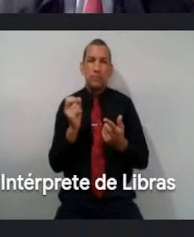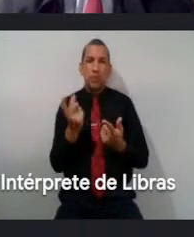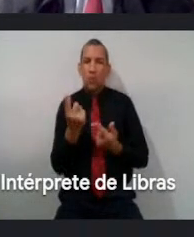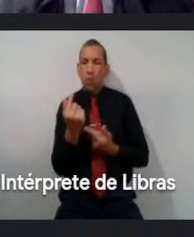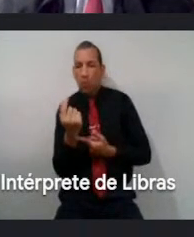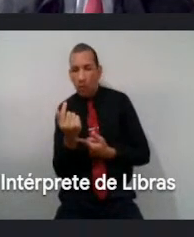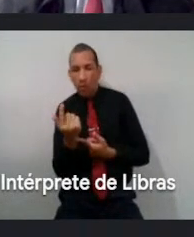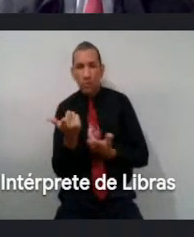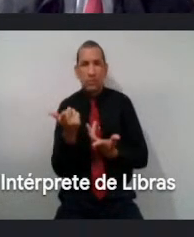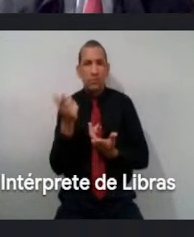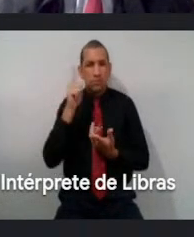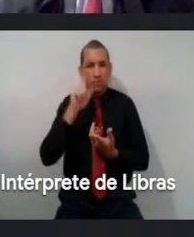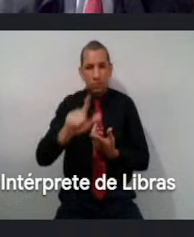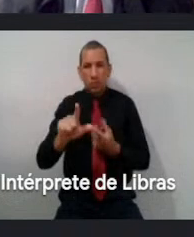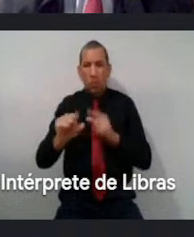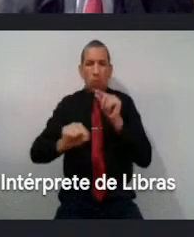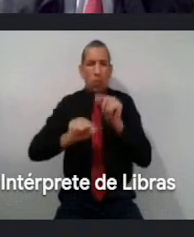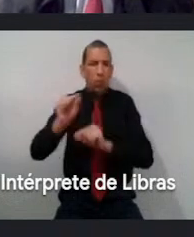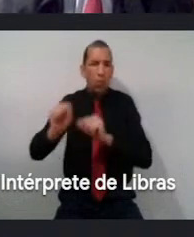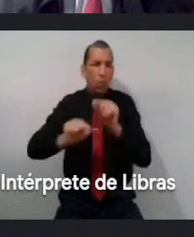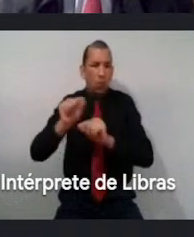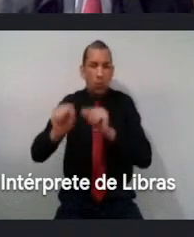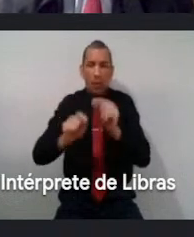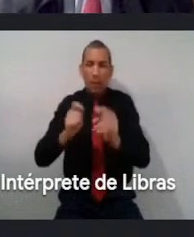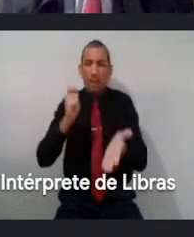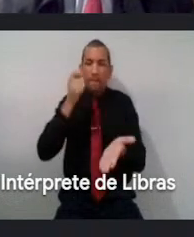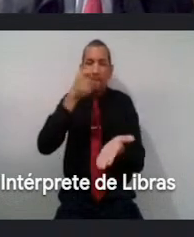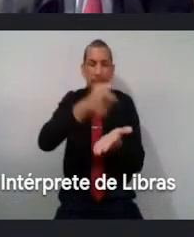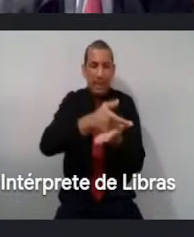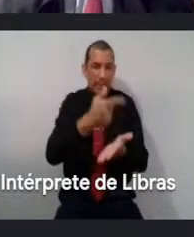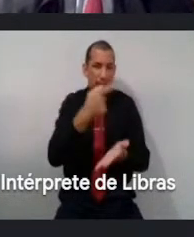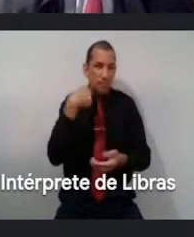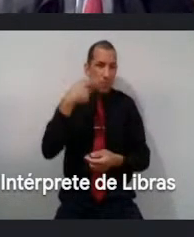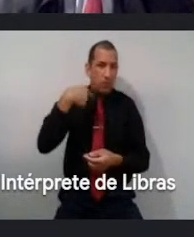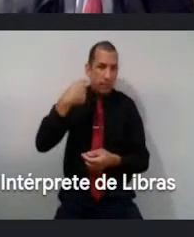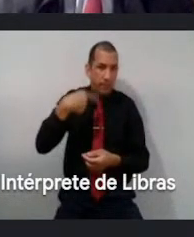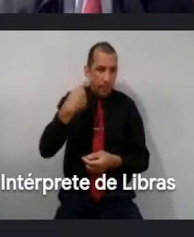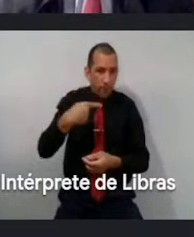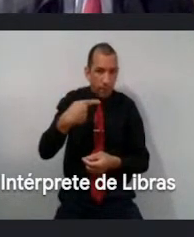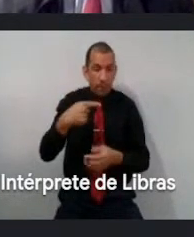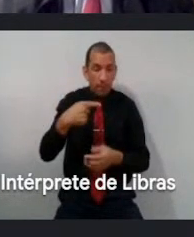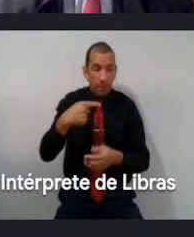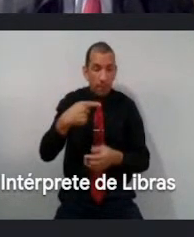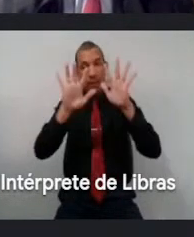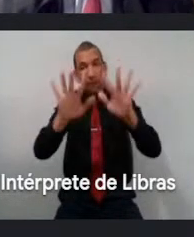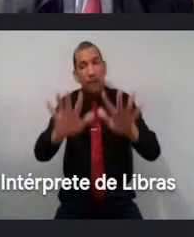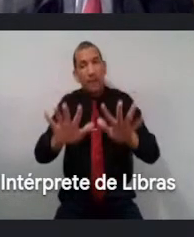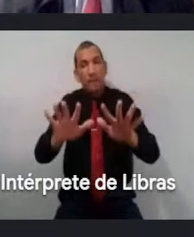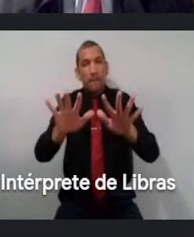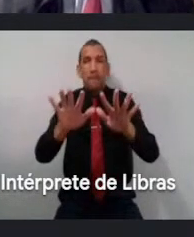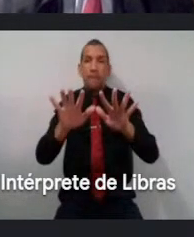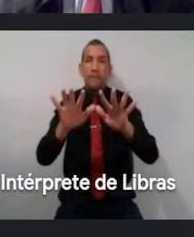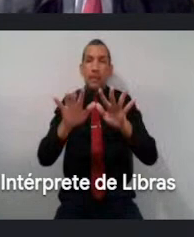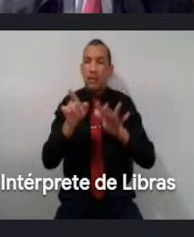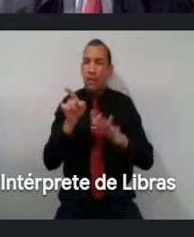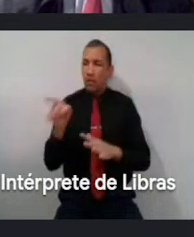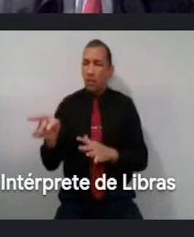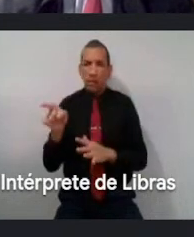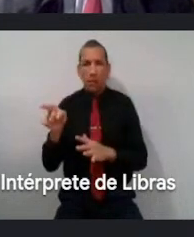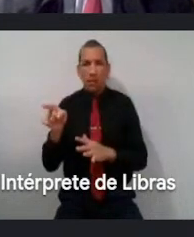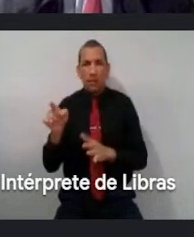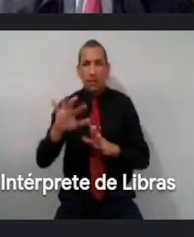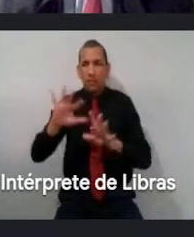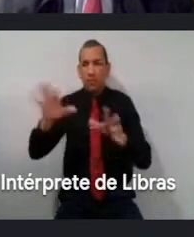dos valores teria como finalidade o pagamento de advogado entretanto em momento algum ele